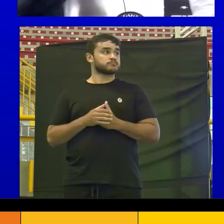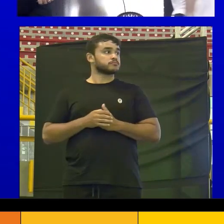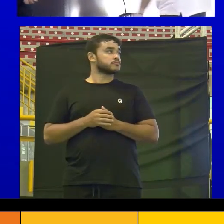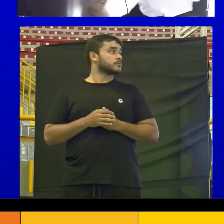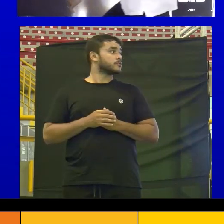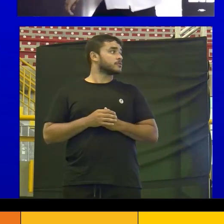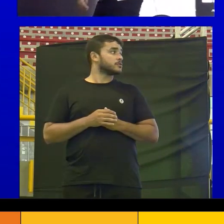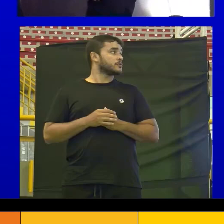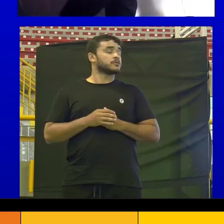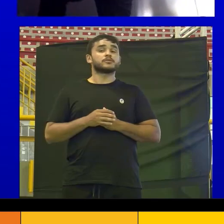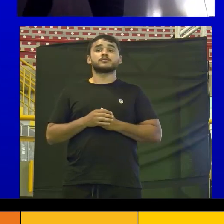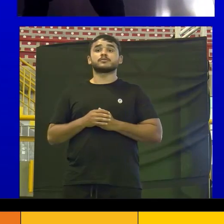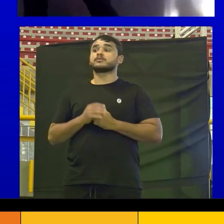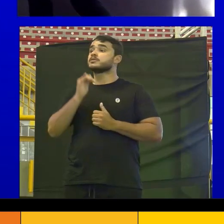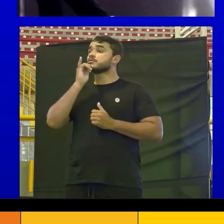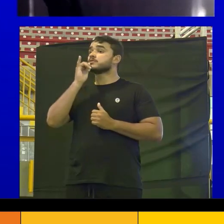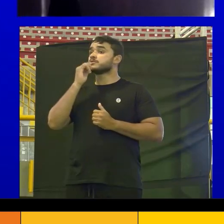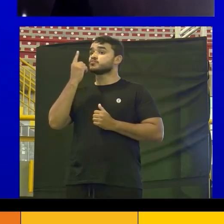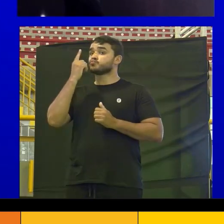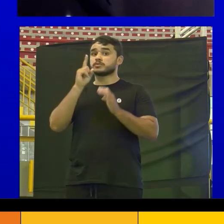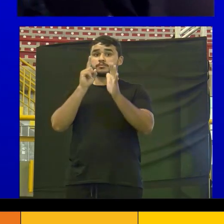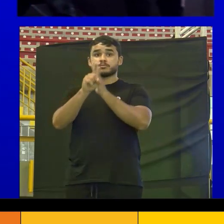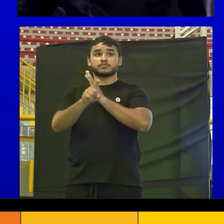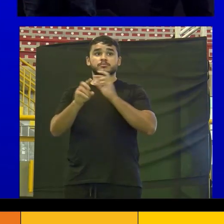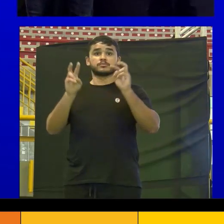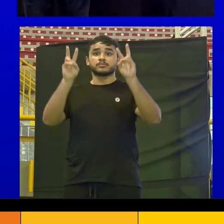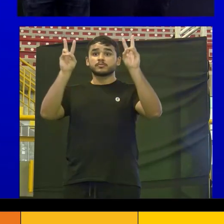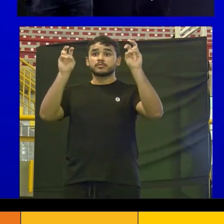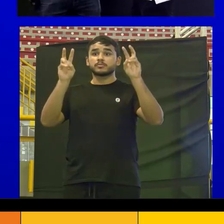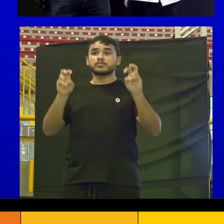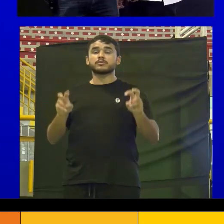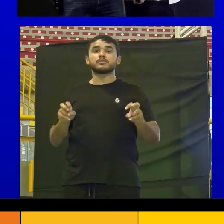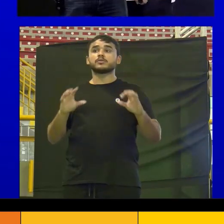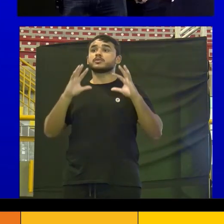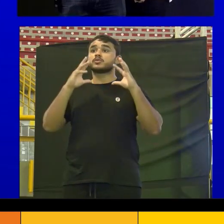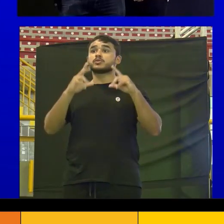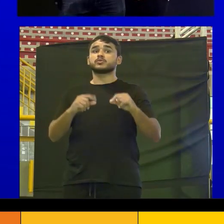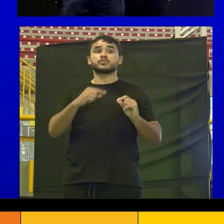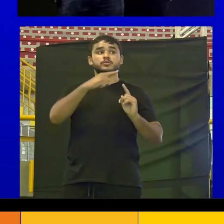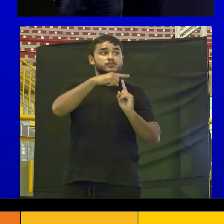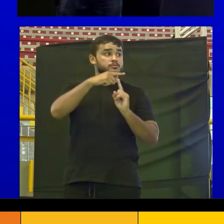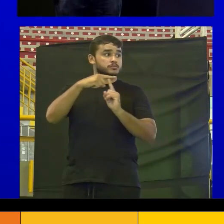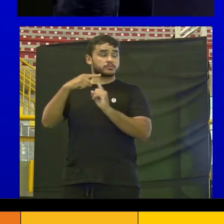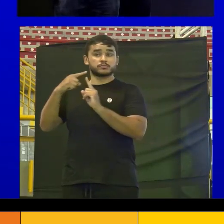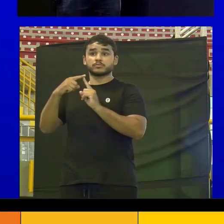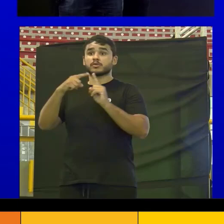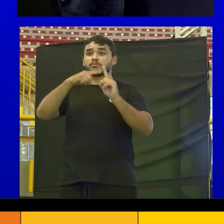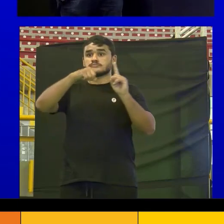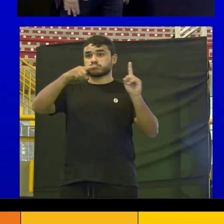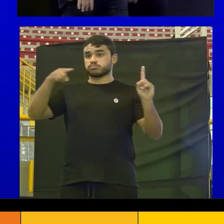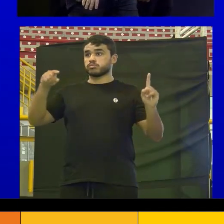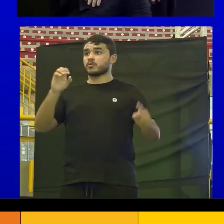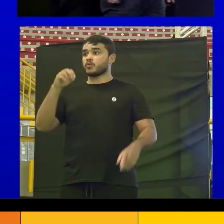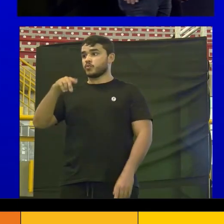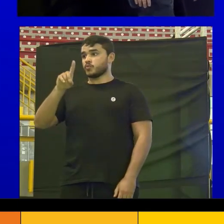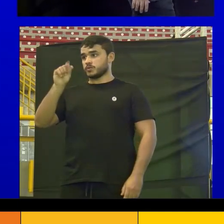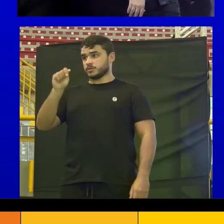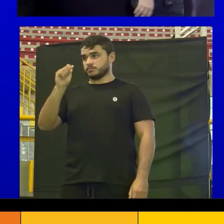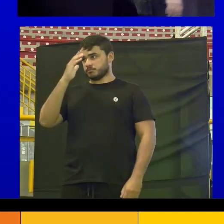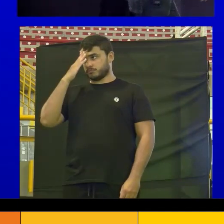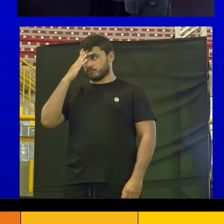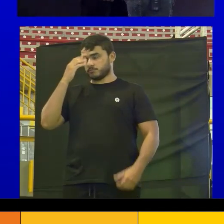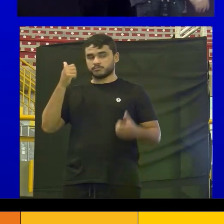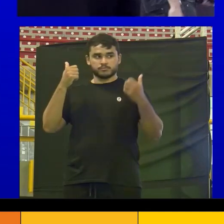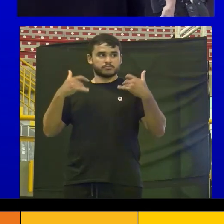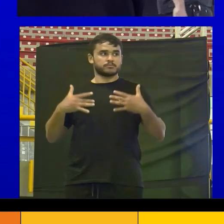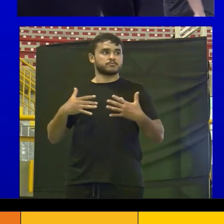Olha só, em uma questão a gente passou por todos os fenômenos ondulatórios, certo? E vai estar na prova de vocês, se Deus